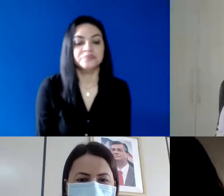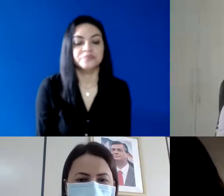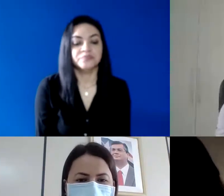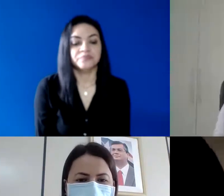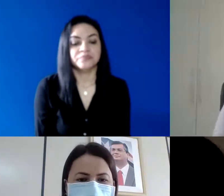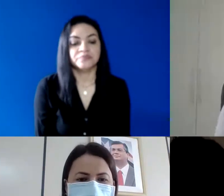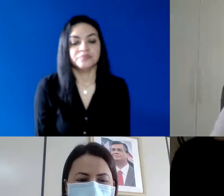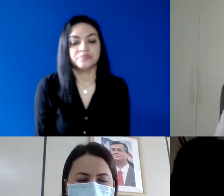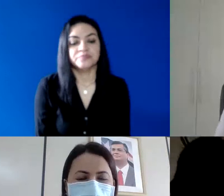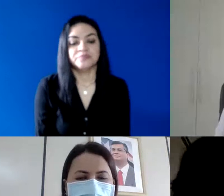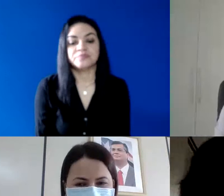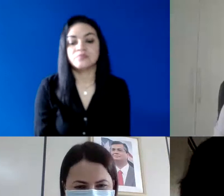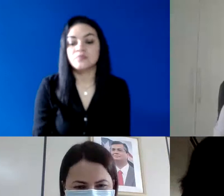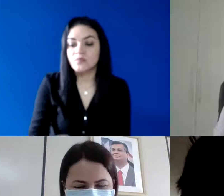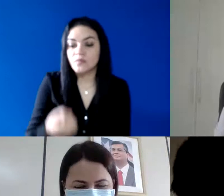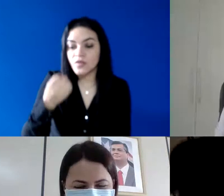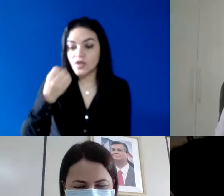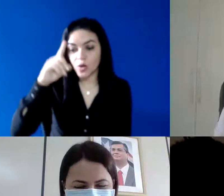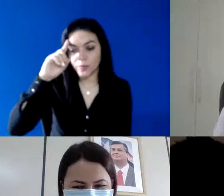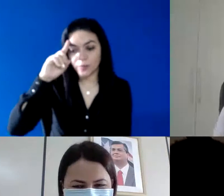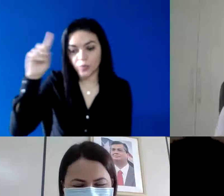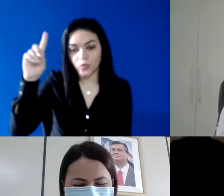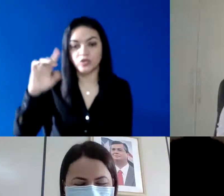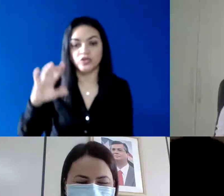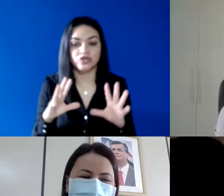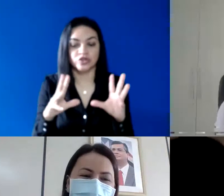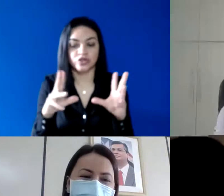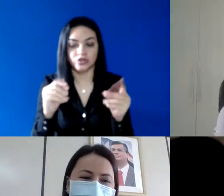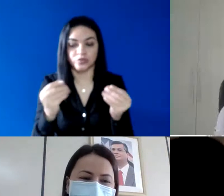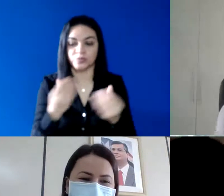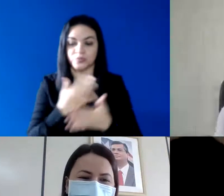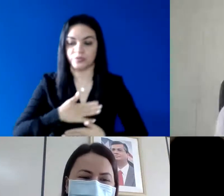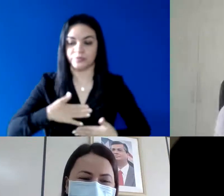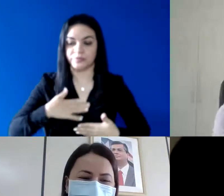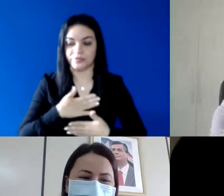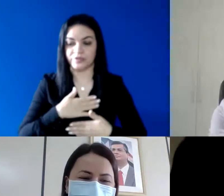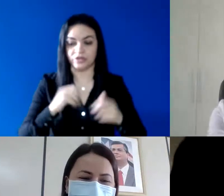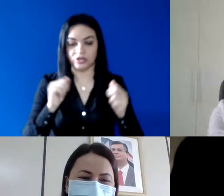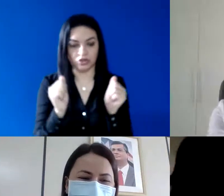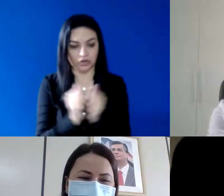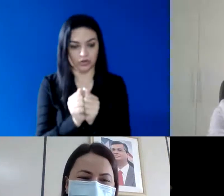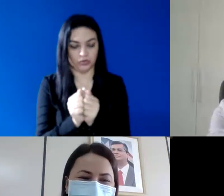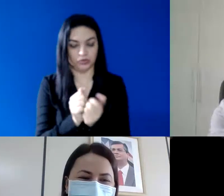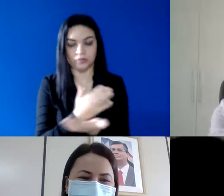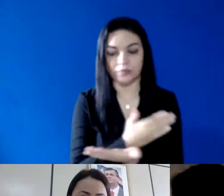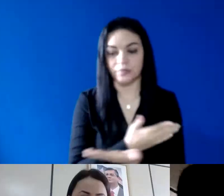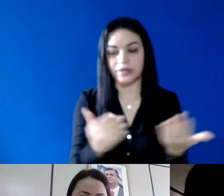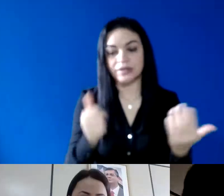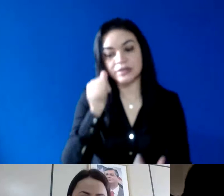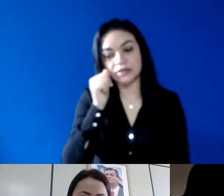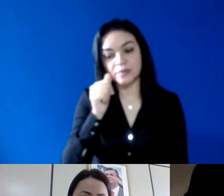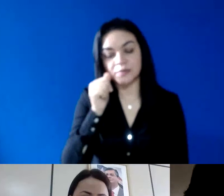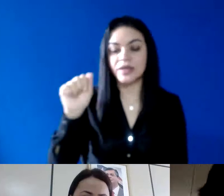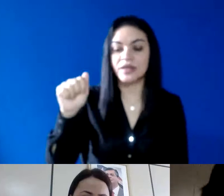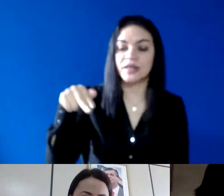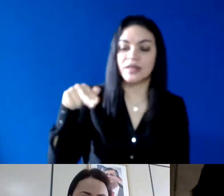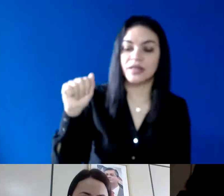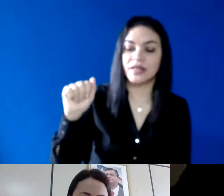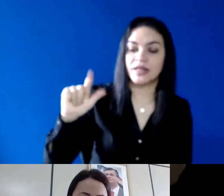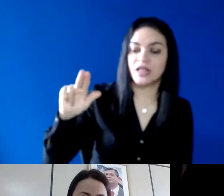Bom dia a todos e a todas, um prazer muito grande estar aqui. Minhas queridas amigas Ana Lúcia,